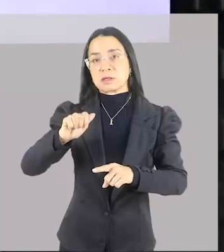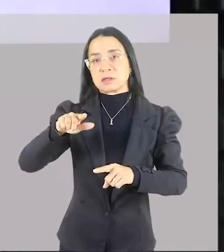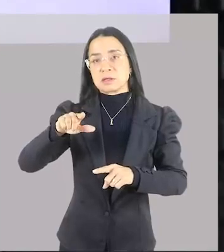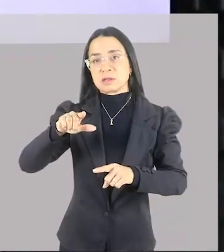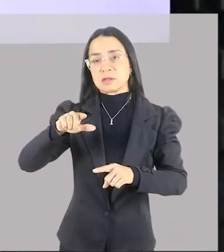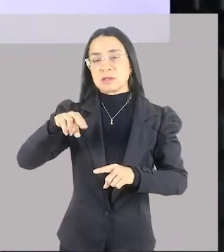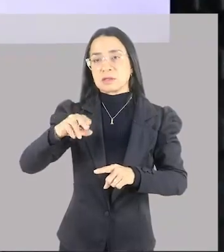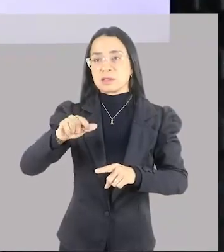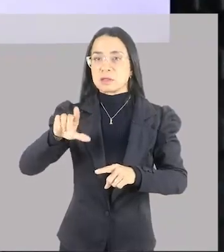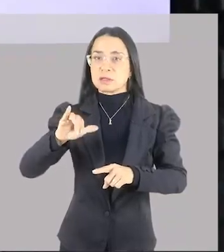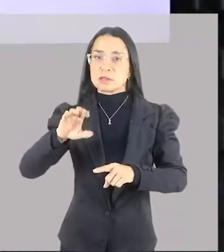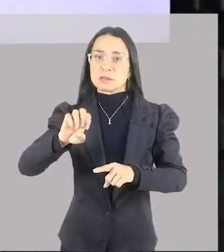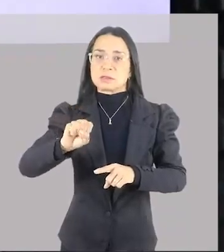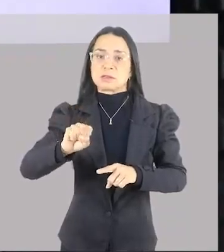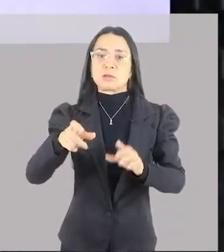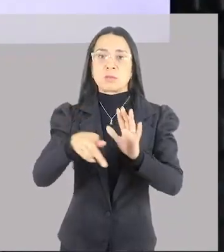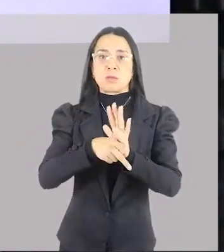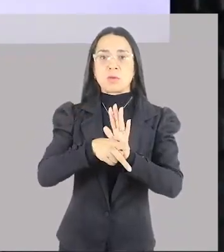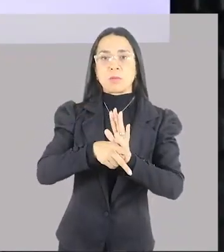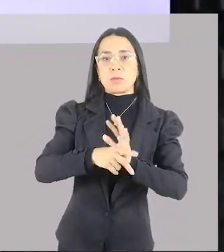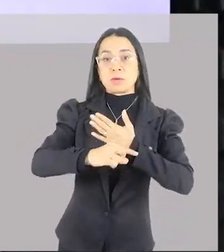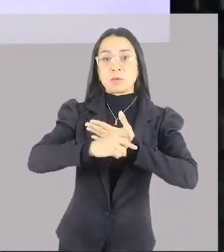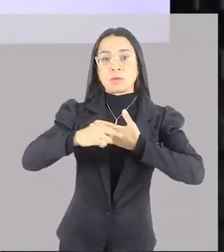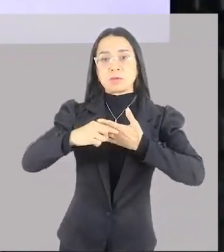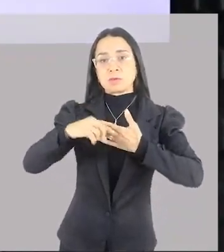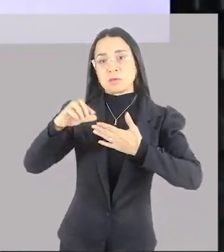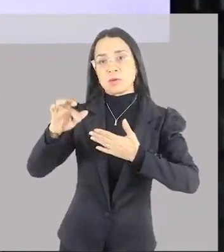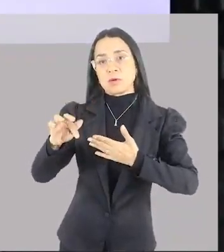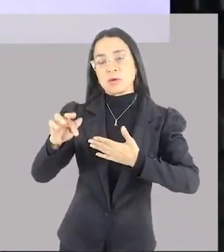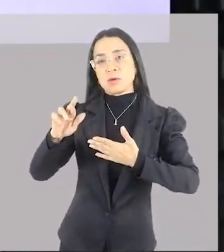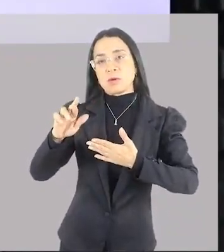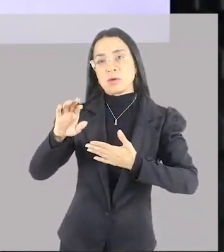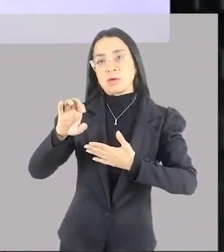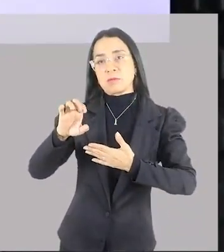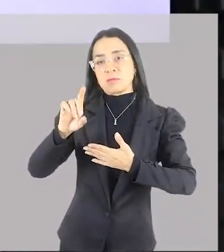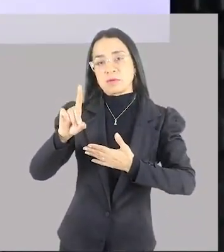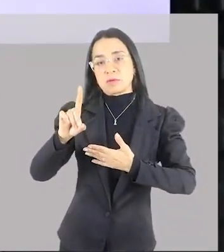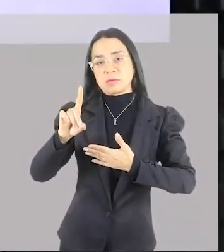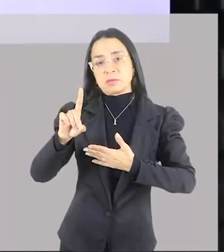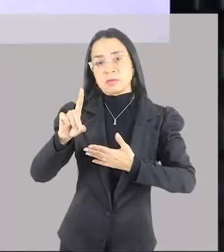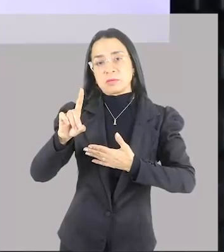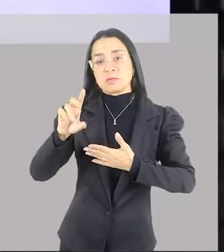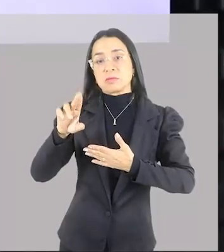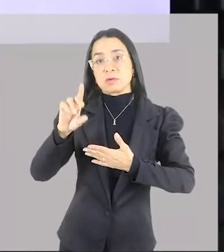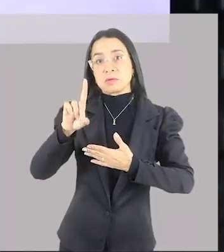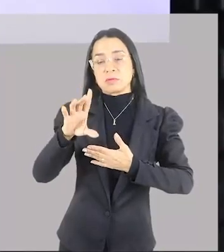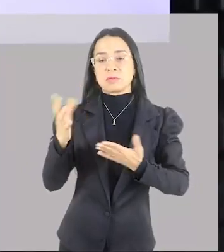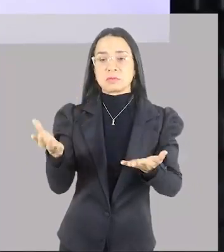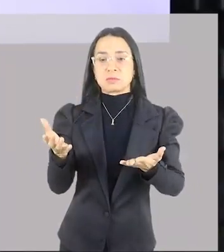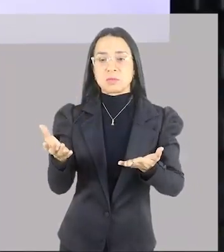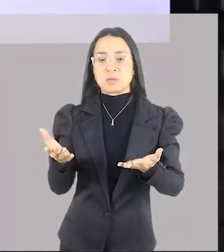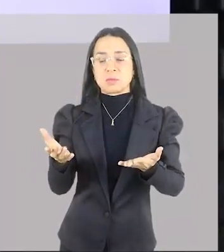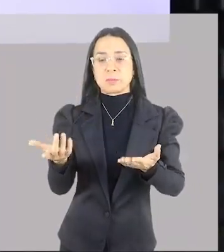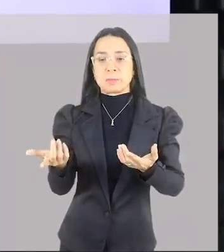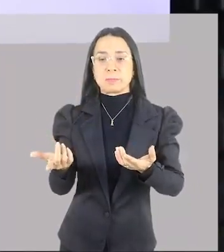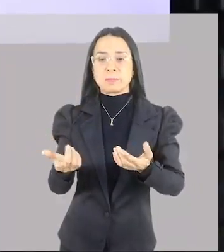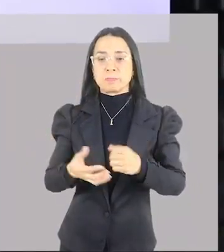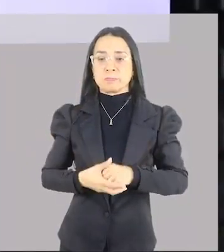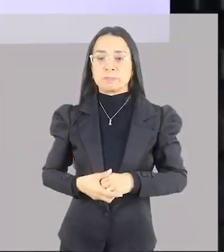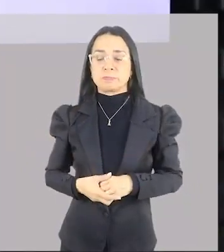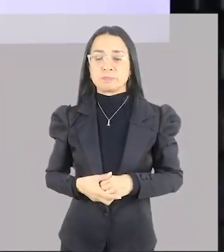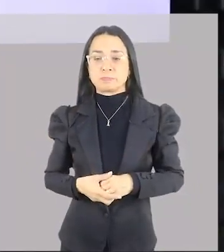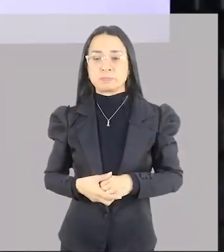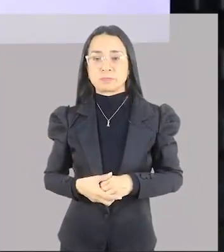uma possibilidade. Então, a oposição ao impressionismo, expressão do inconsciente, né? Pessimismo,